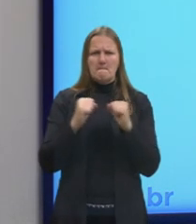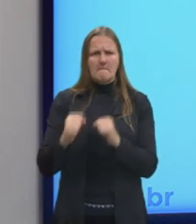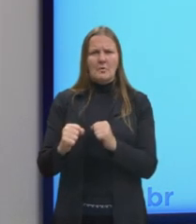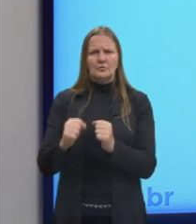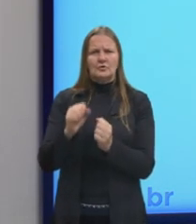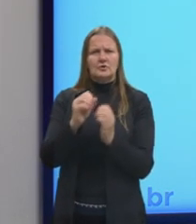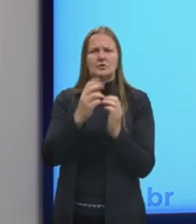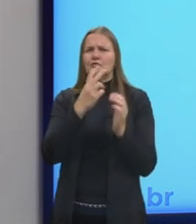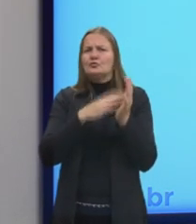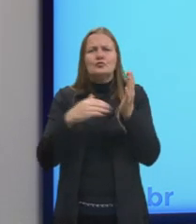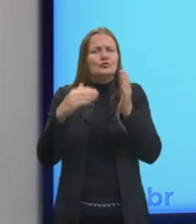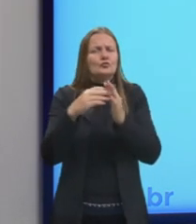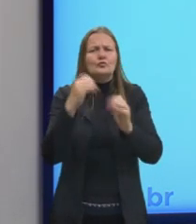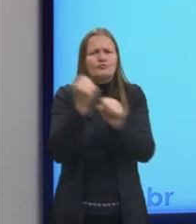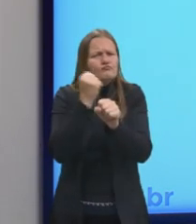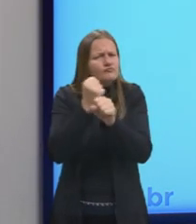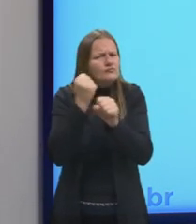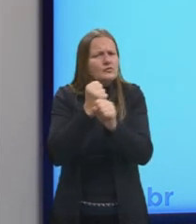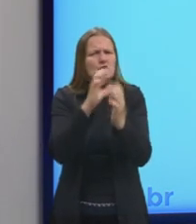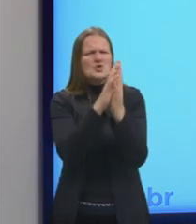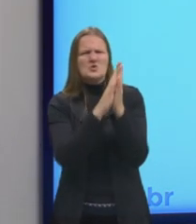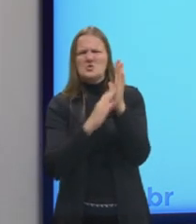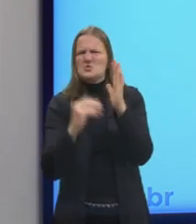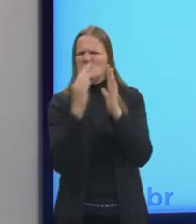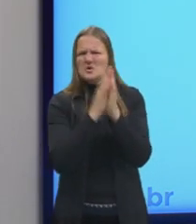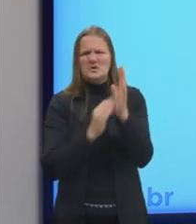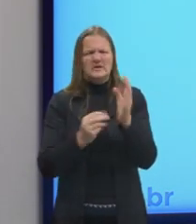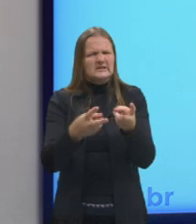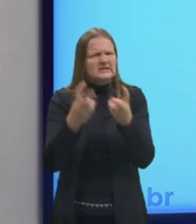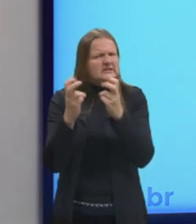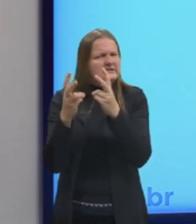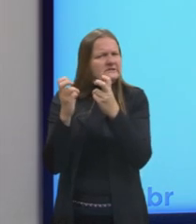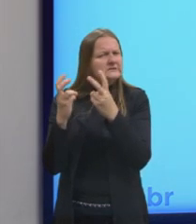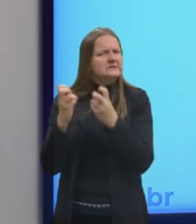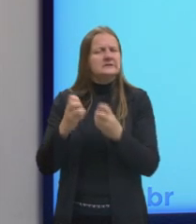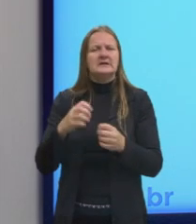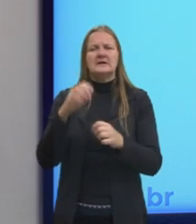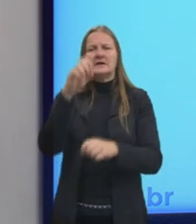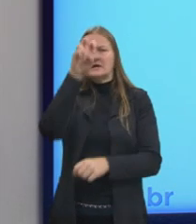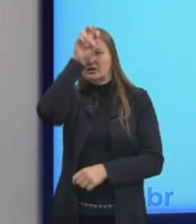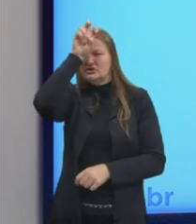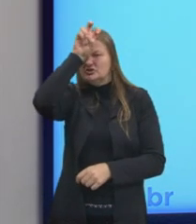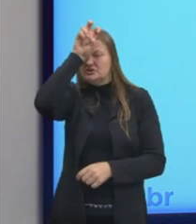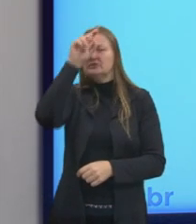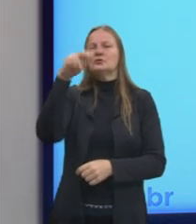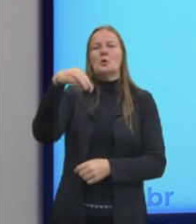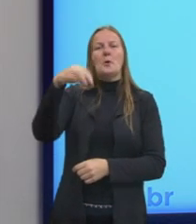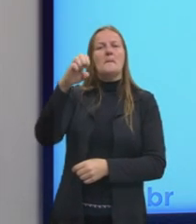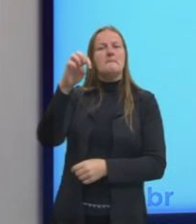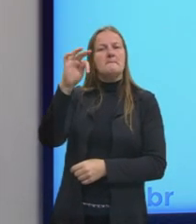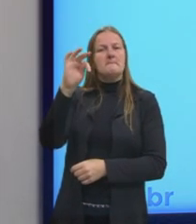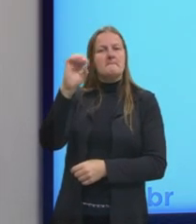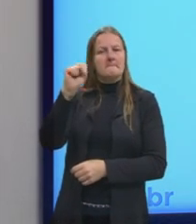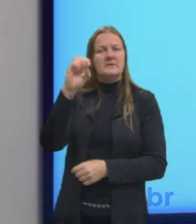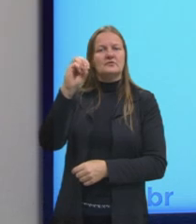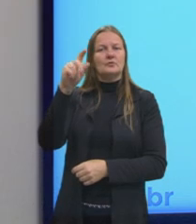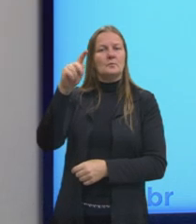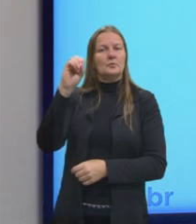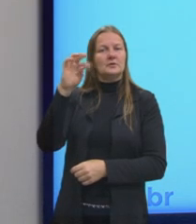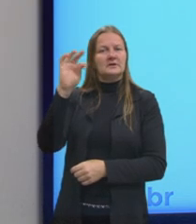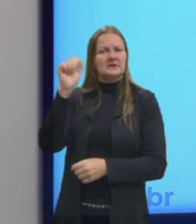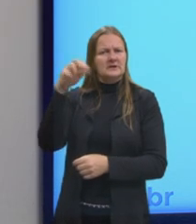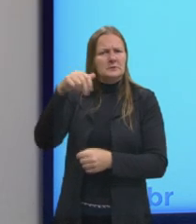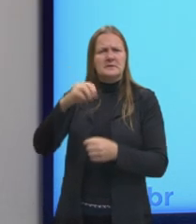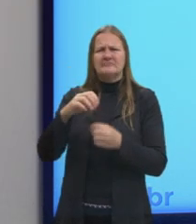isso Gava toda a produção das populações né Egito Mesopotâmia um estado forte e que a população do modo geral